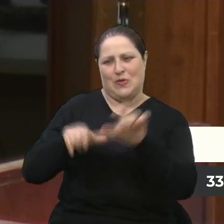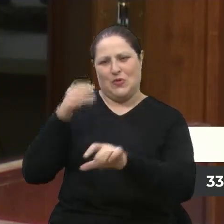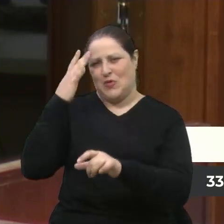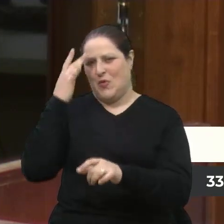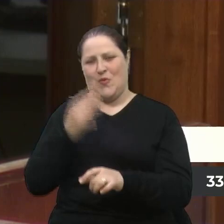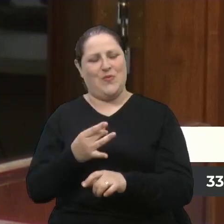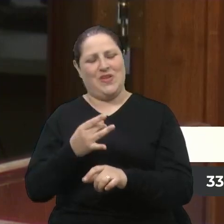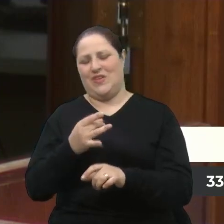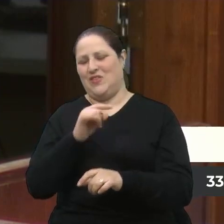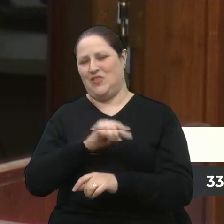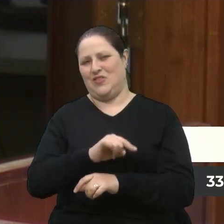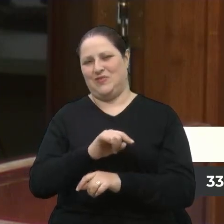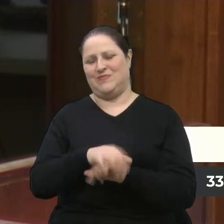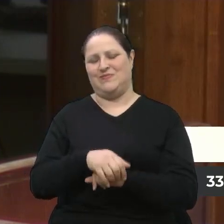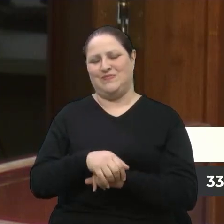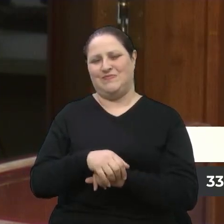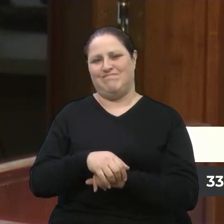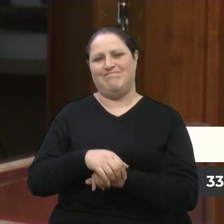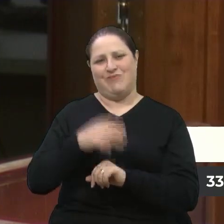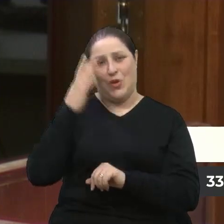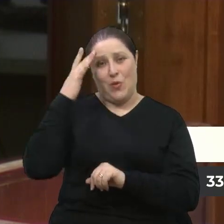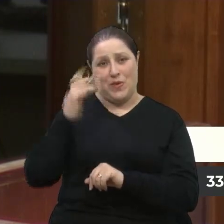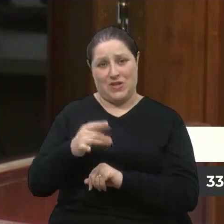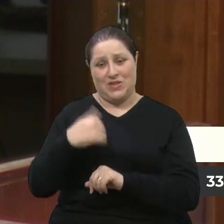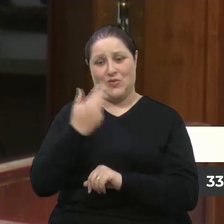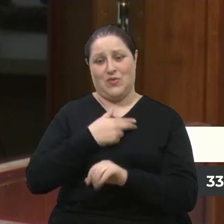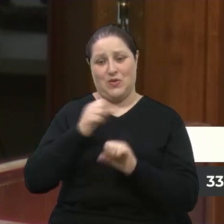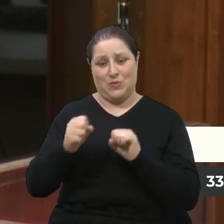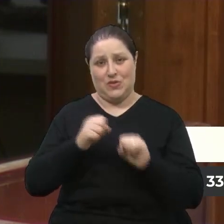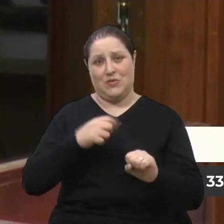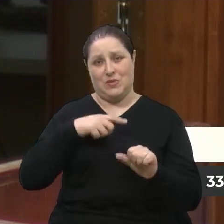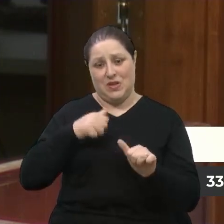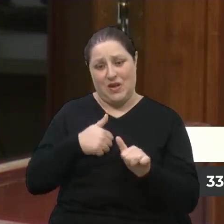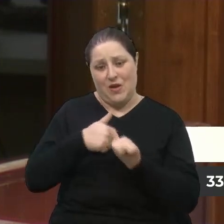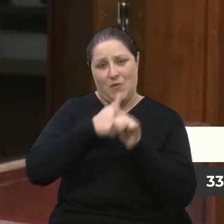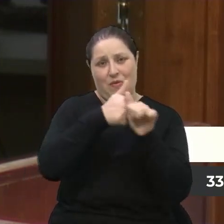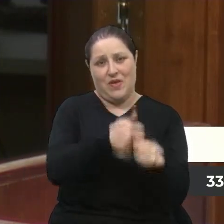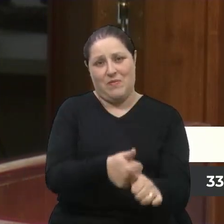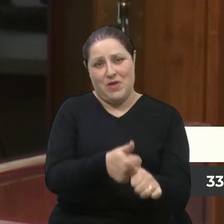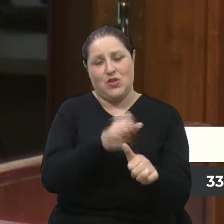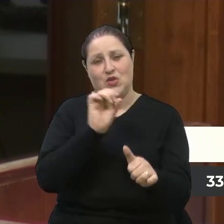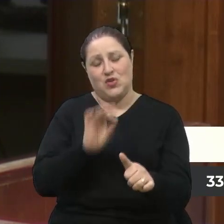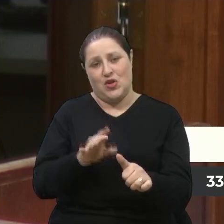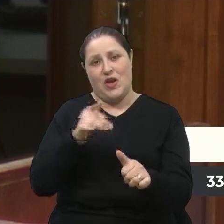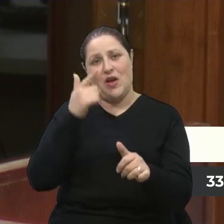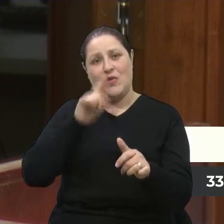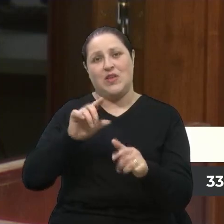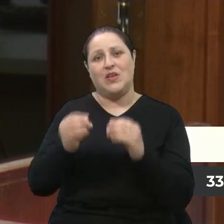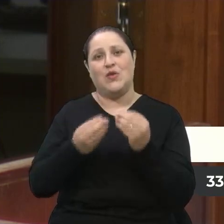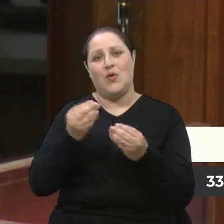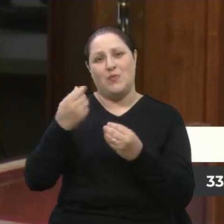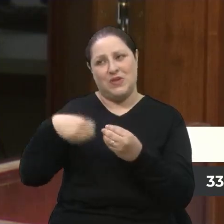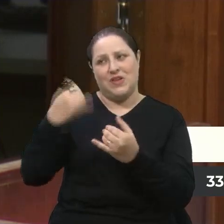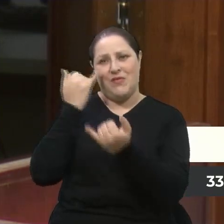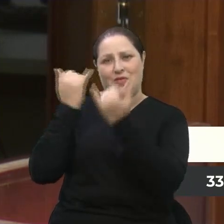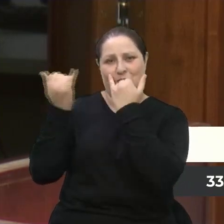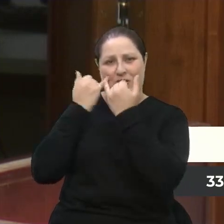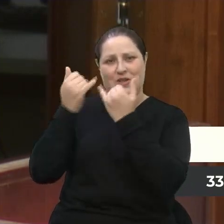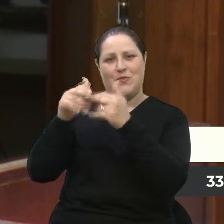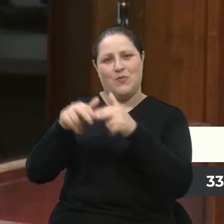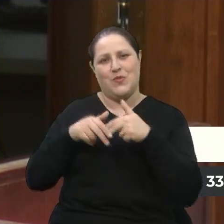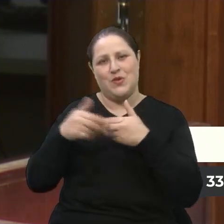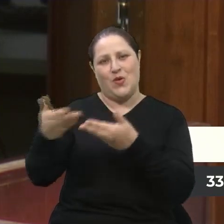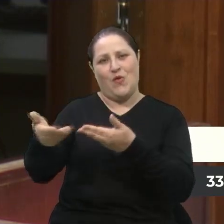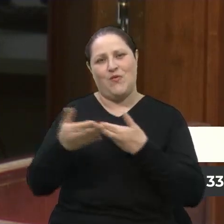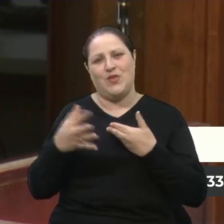compreensão, para que a gente possa ter esse acompanhamento, só vai acontecer com informação. Por isso, nosso convite para que todos